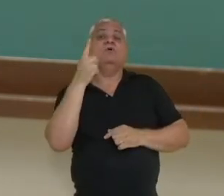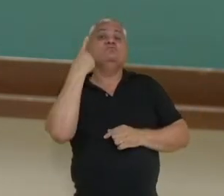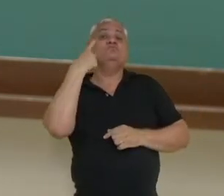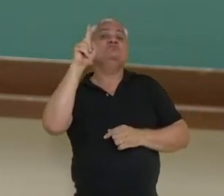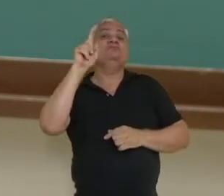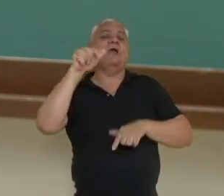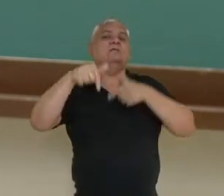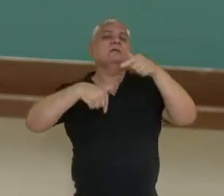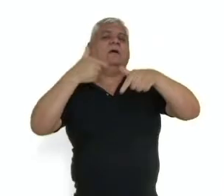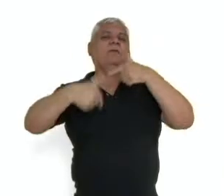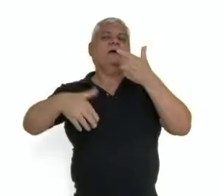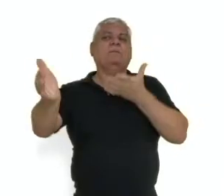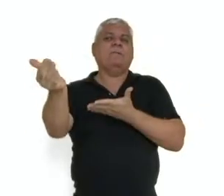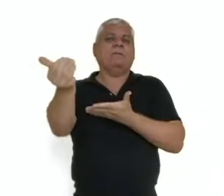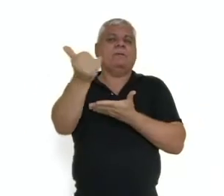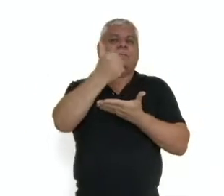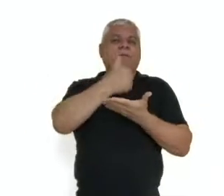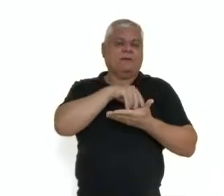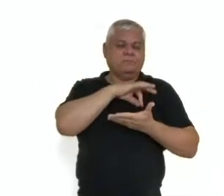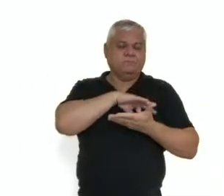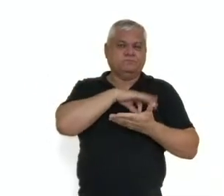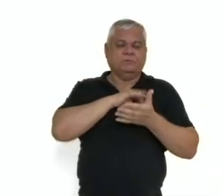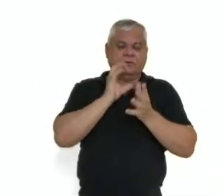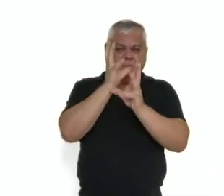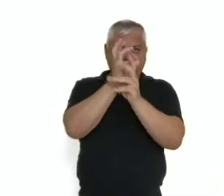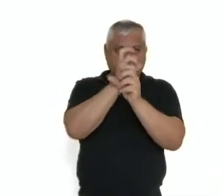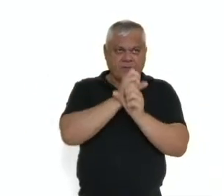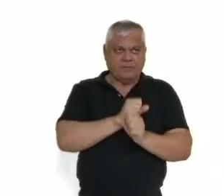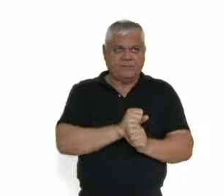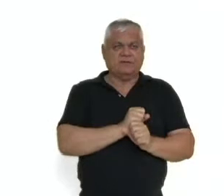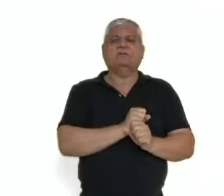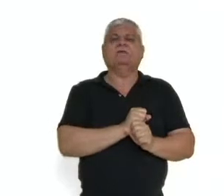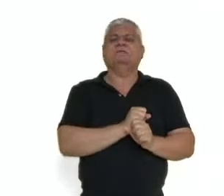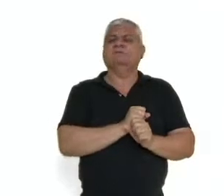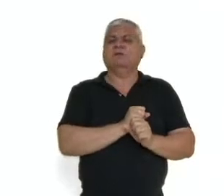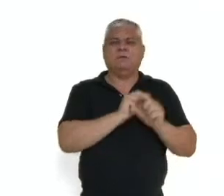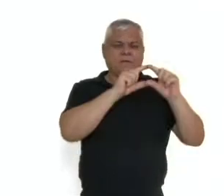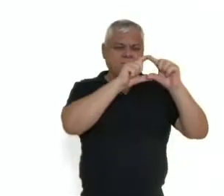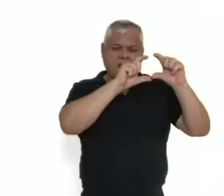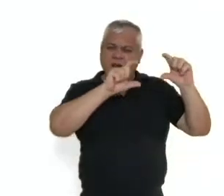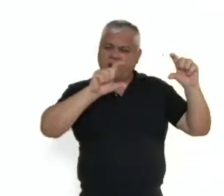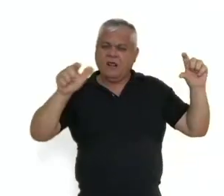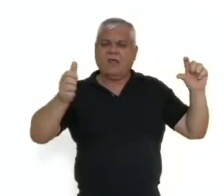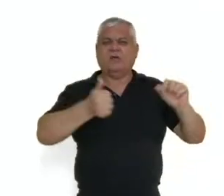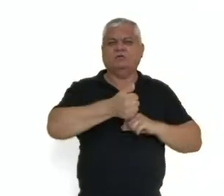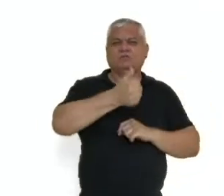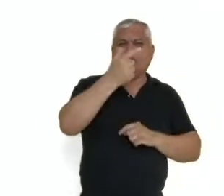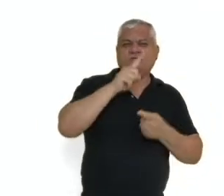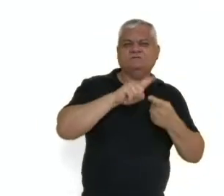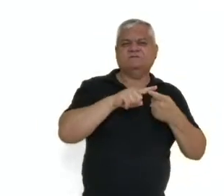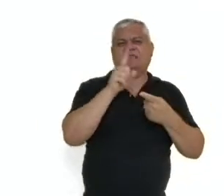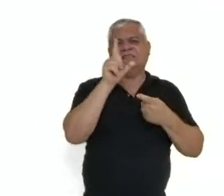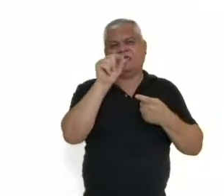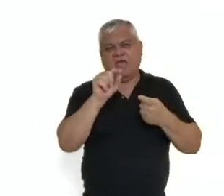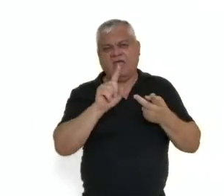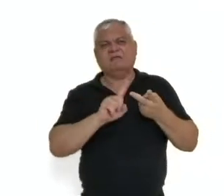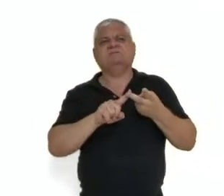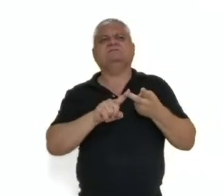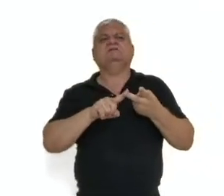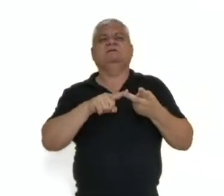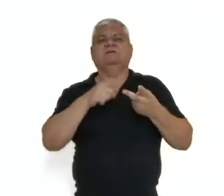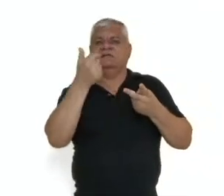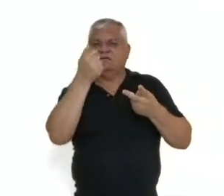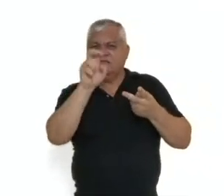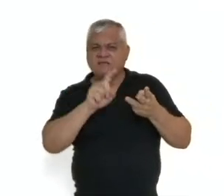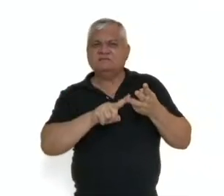de trabalho. Então, eu vou somar todas essas quantidades. 12, mais 10,